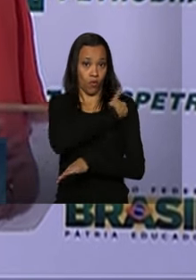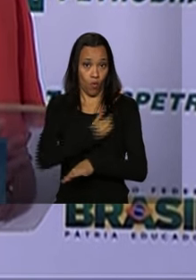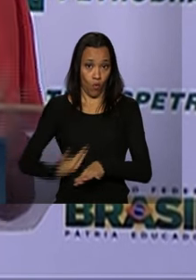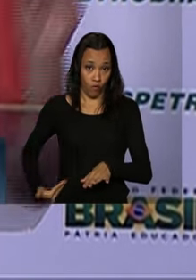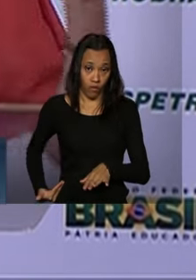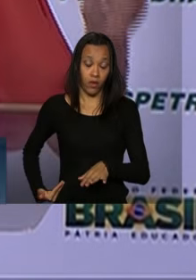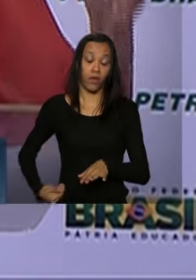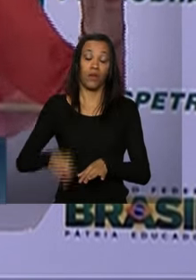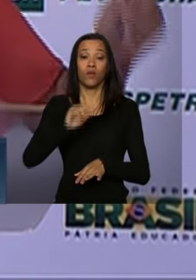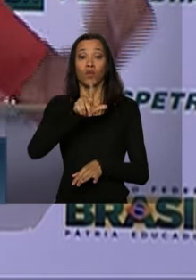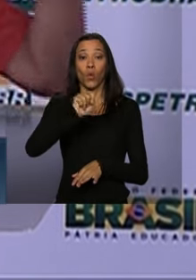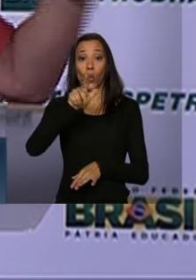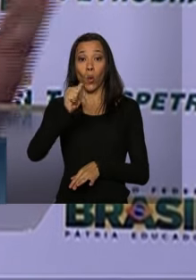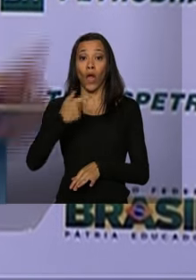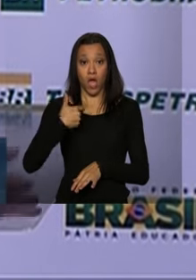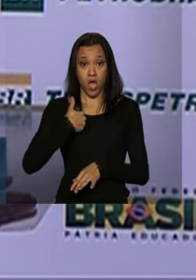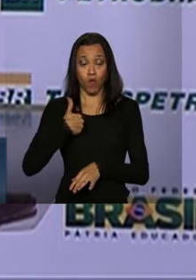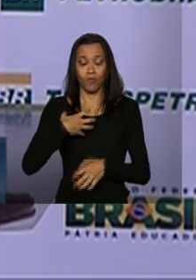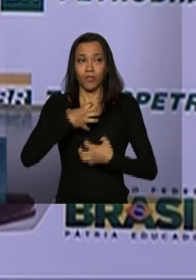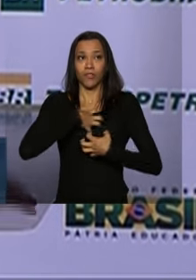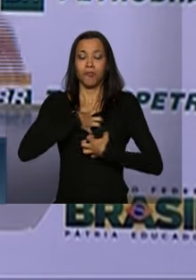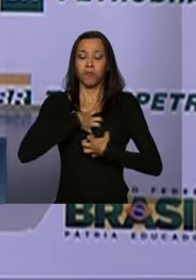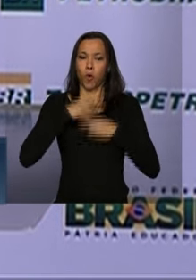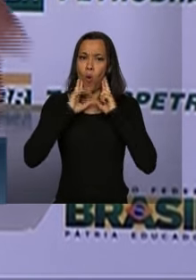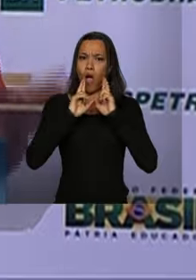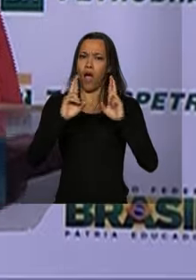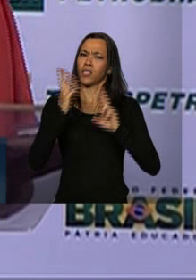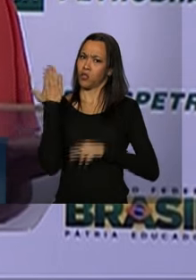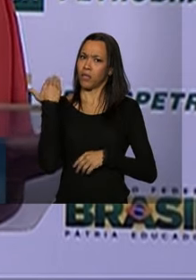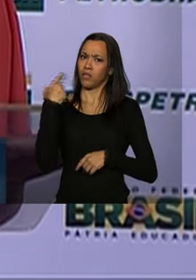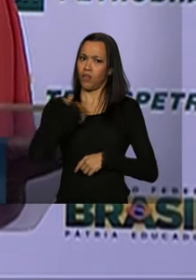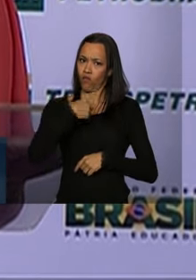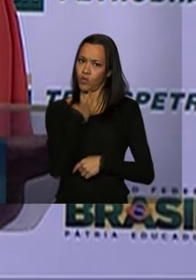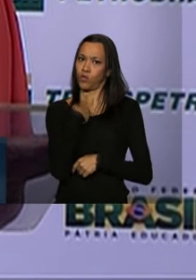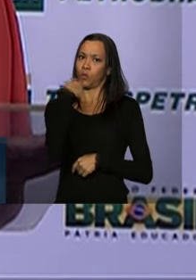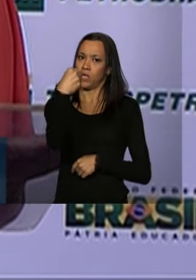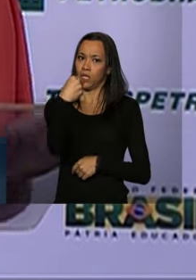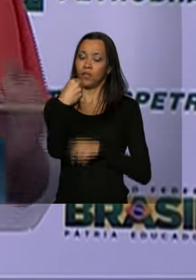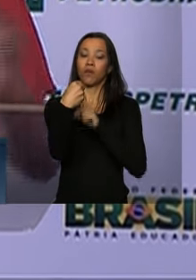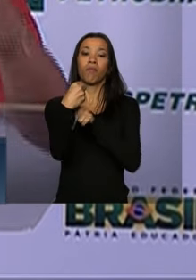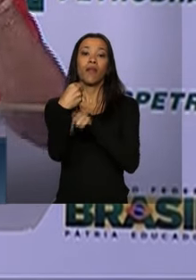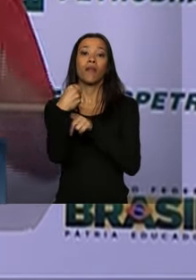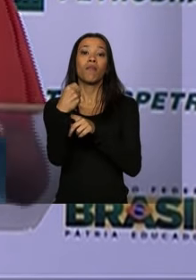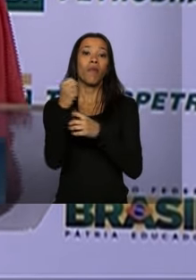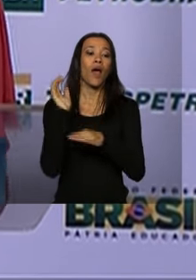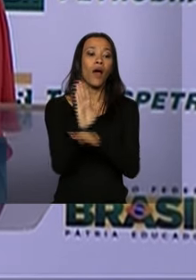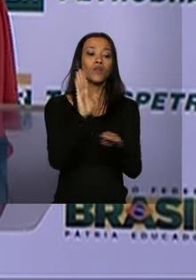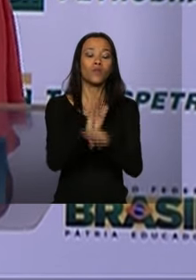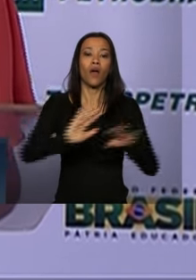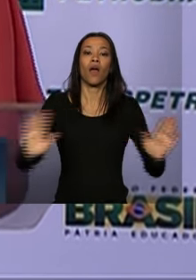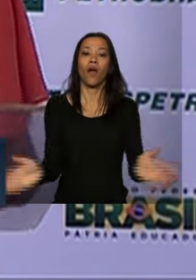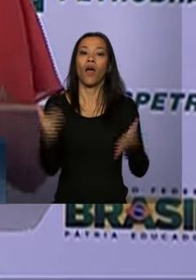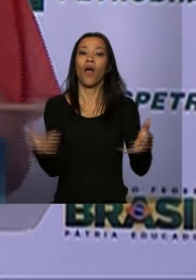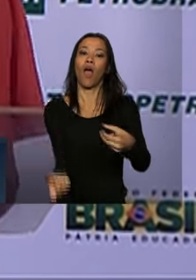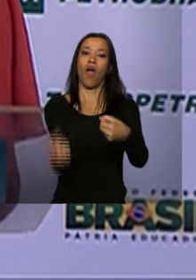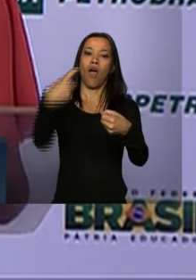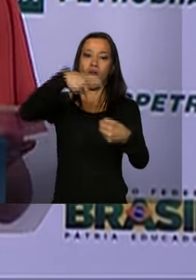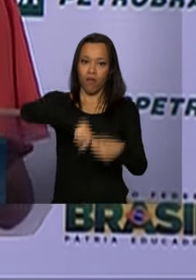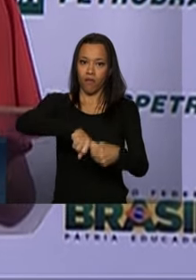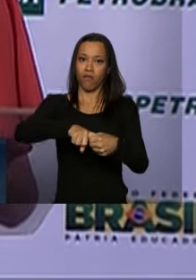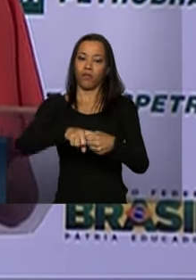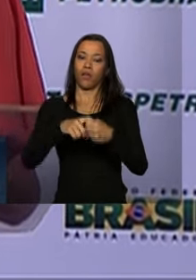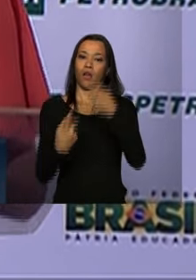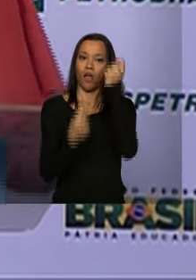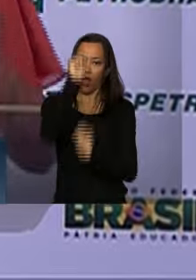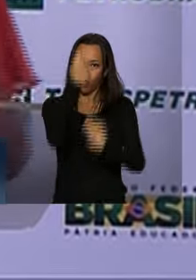pelo presidente Lula, naquela época, para implantar a indústria naval. E eu tenho essa honra e sei que ela